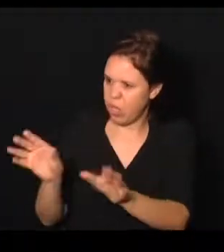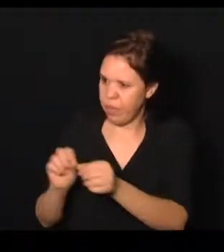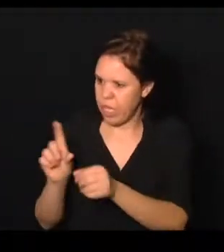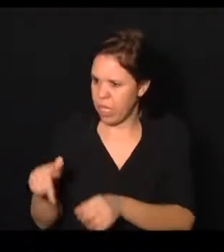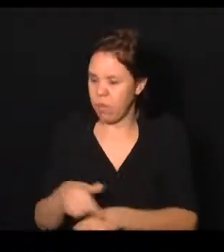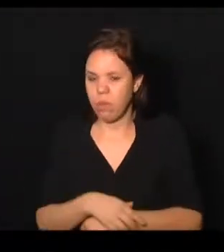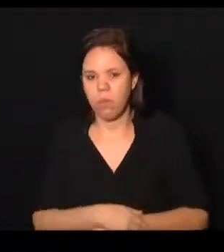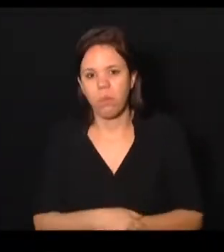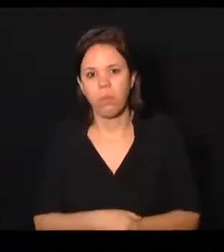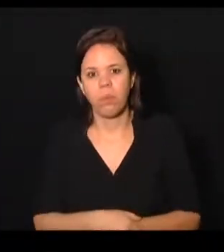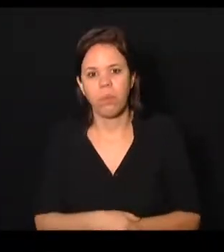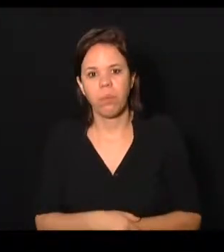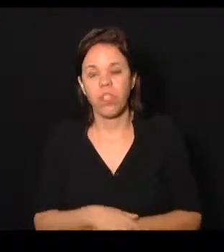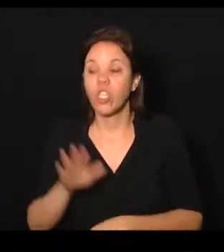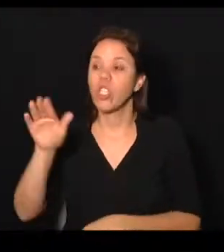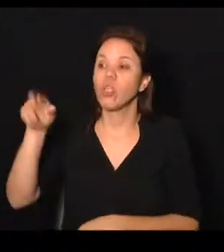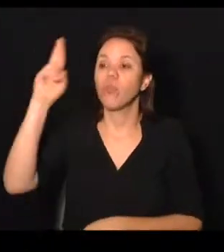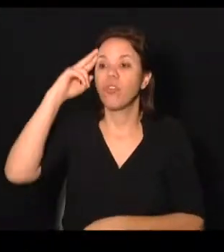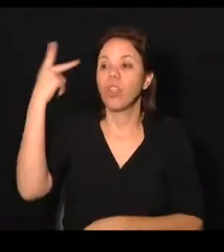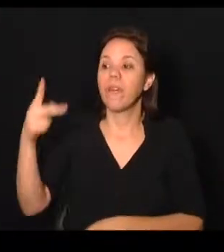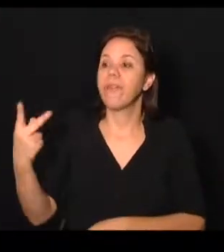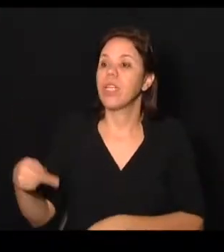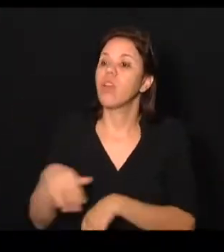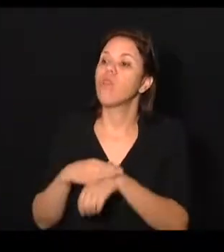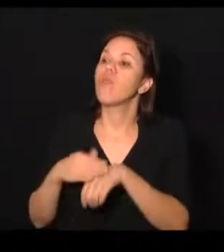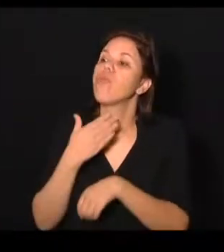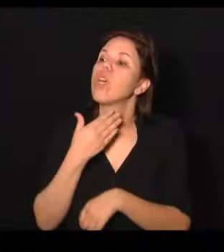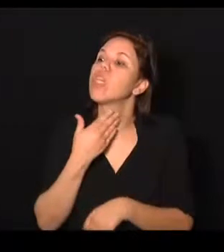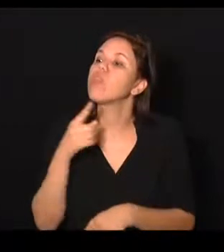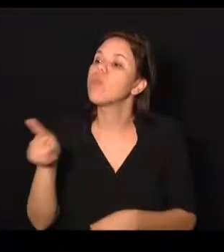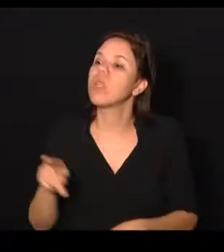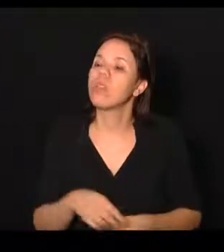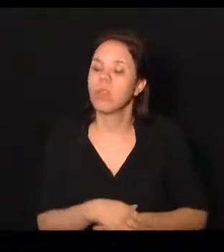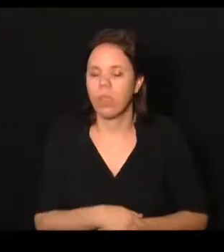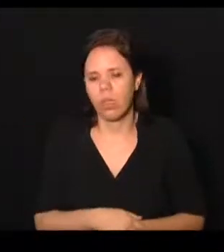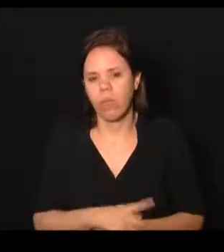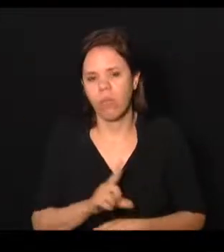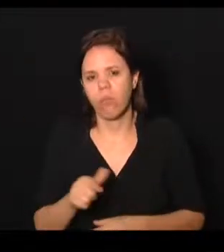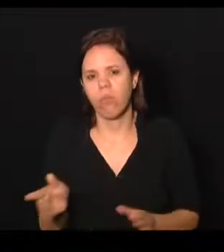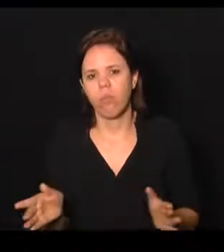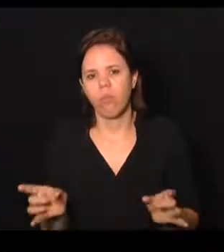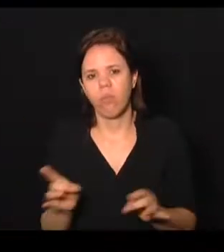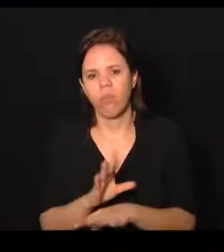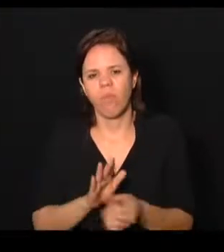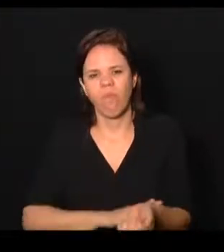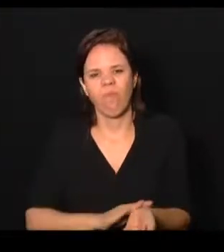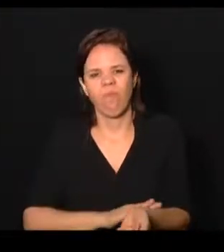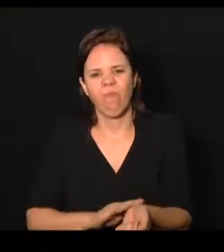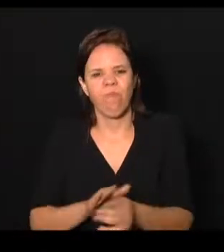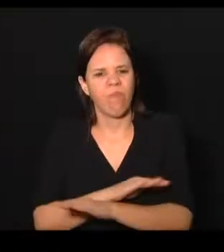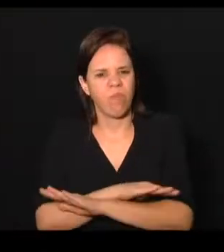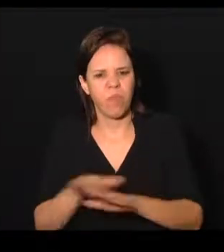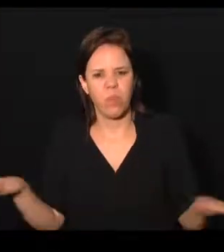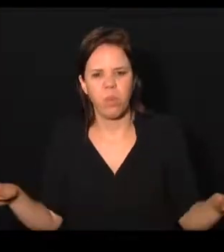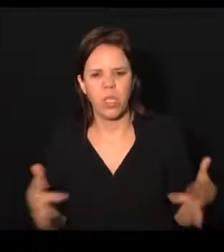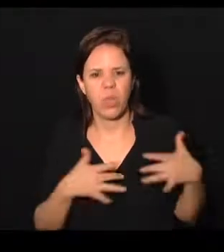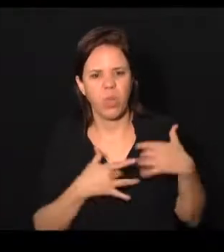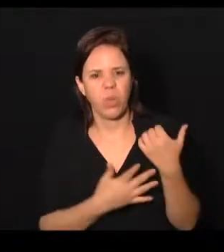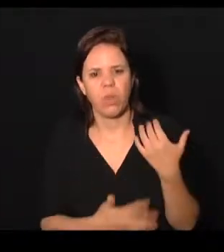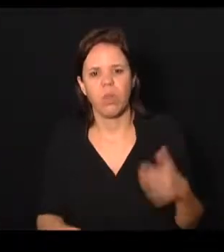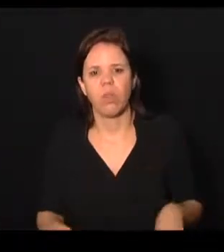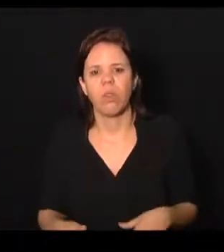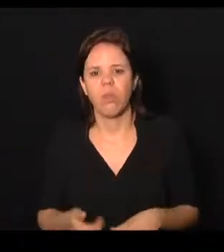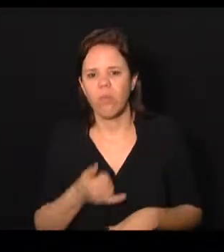chama segurança. Chama o chefe deles, que daí eu converso com ele. E acabou o dia, depois estava nervoso, não doeu sangue mais.